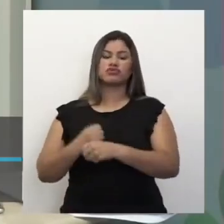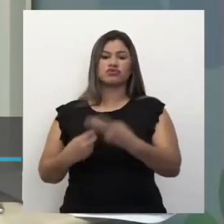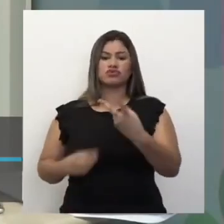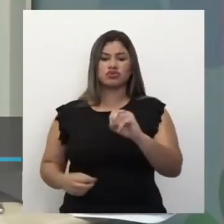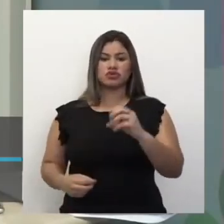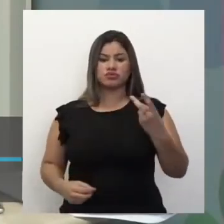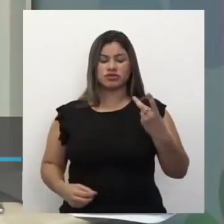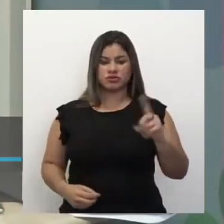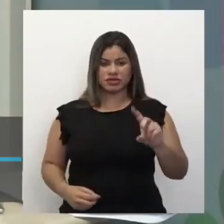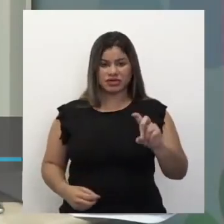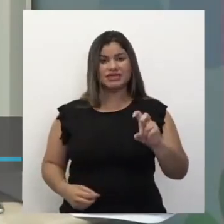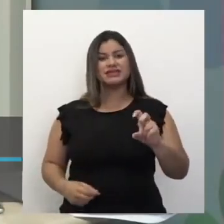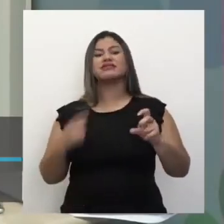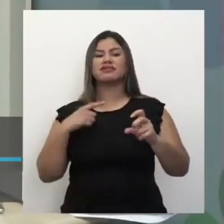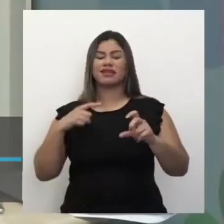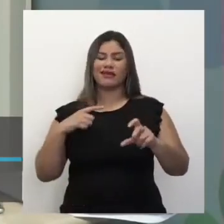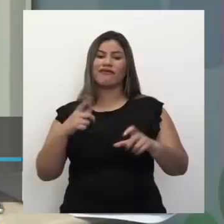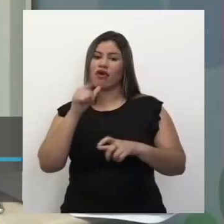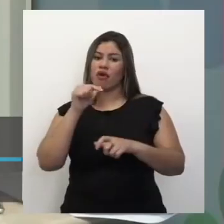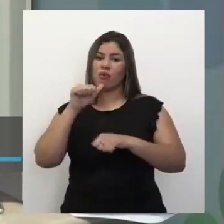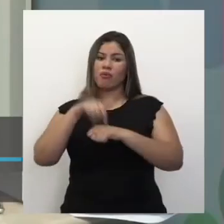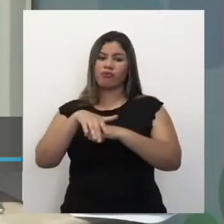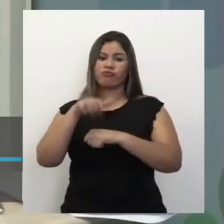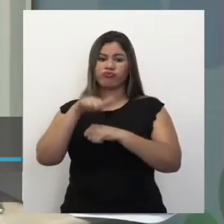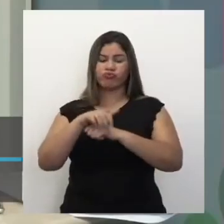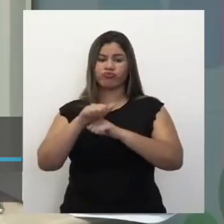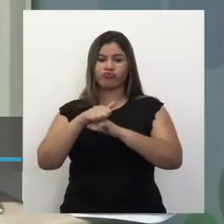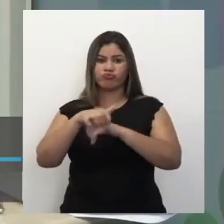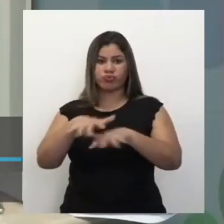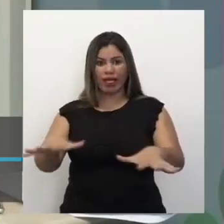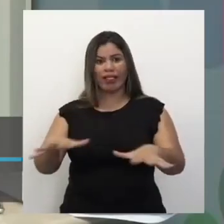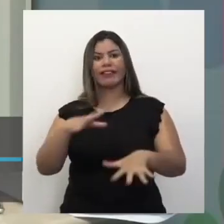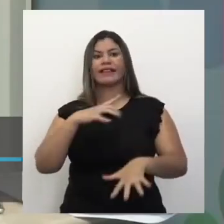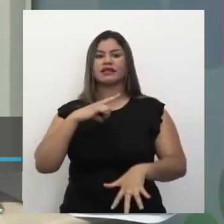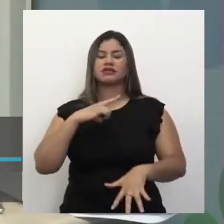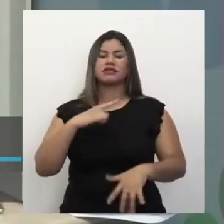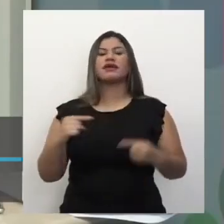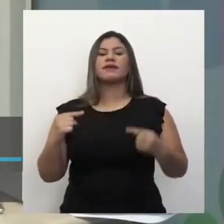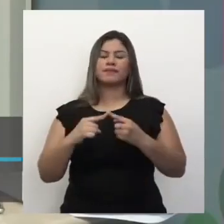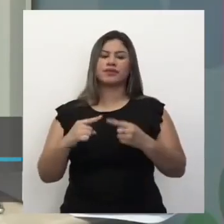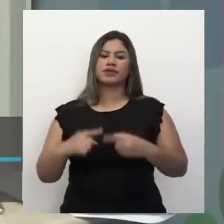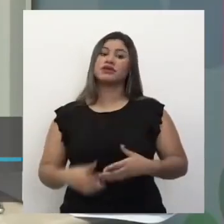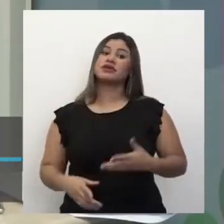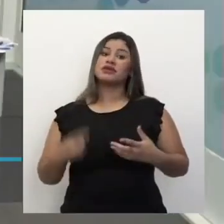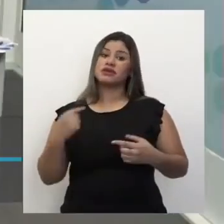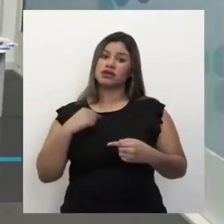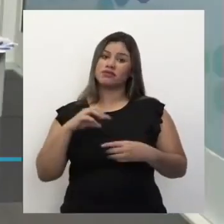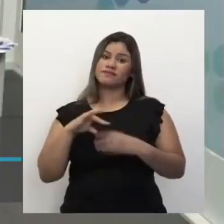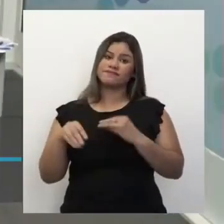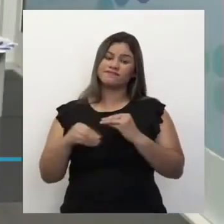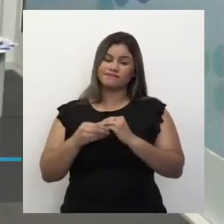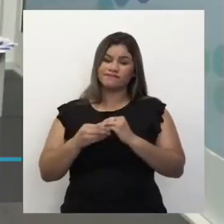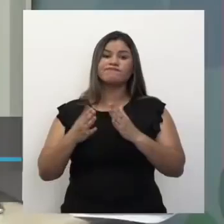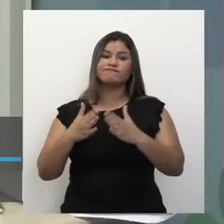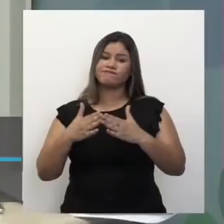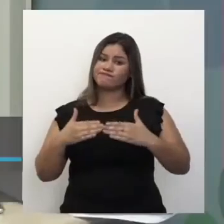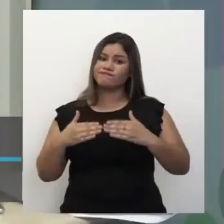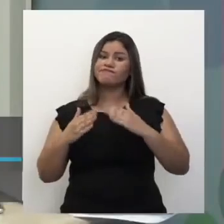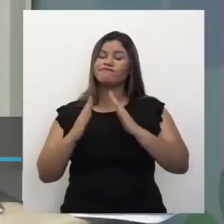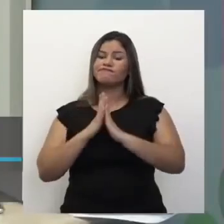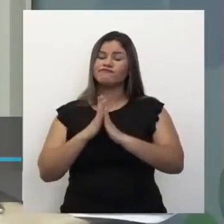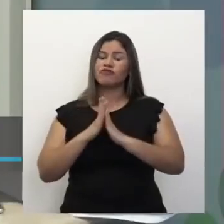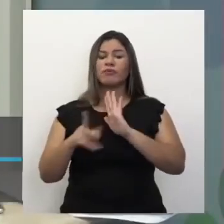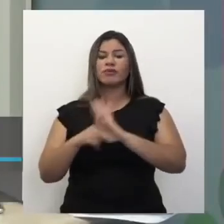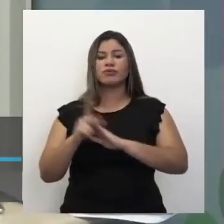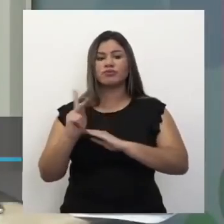vários danos ao ecossistema. Eu vou fazer um comentário aqui com a licença do professor Edjoel e com a licença de vocês também, como professor de